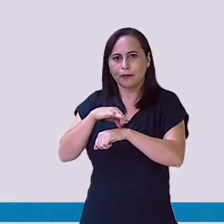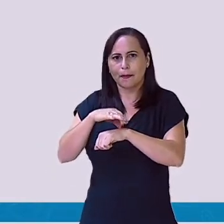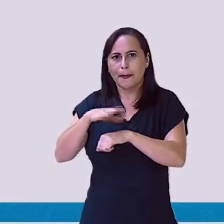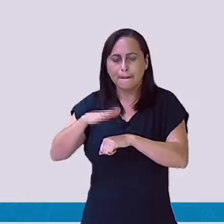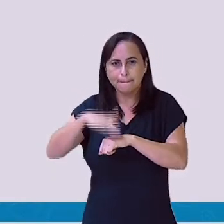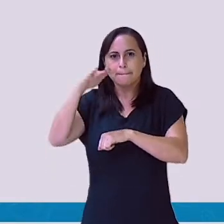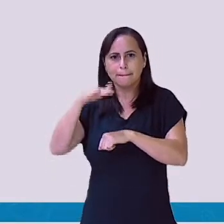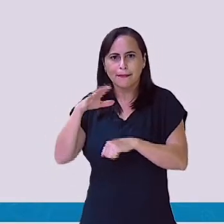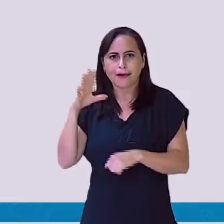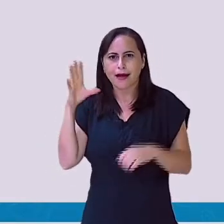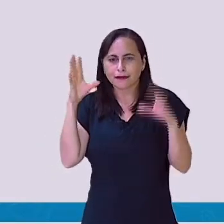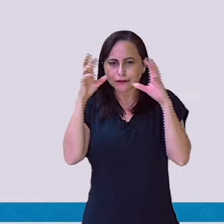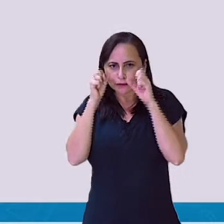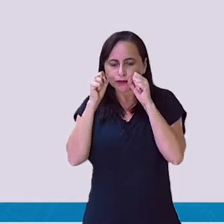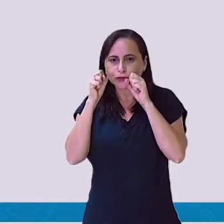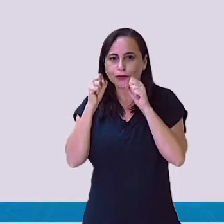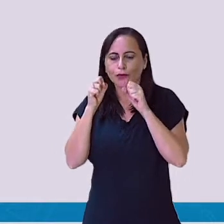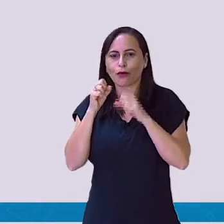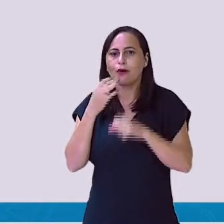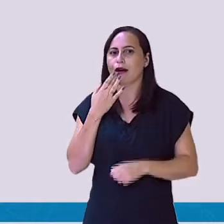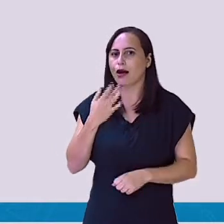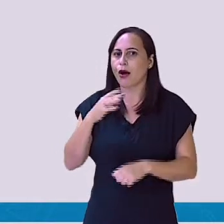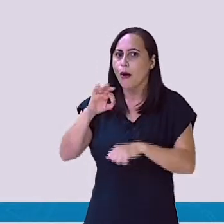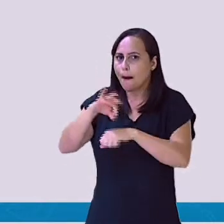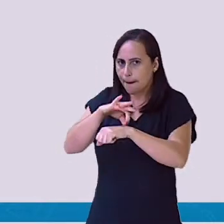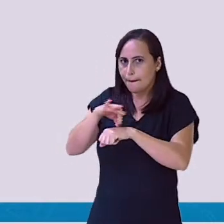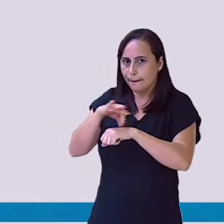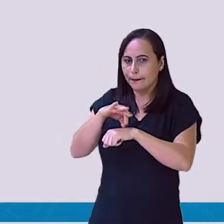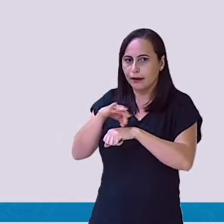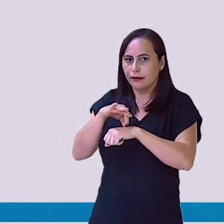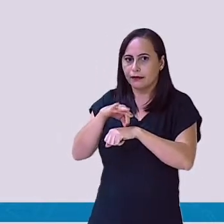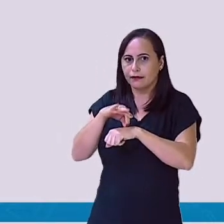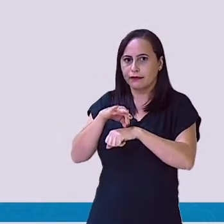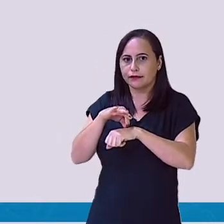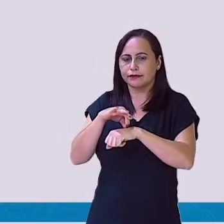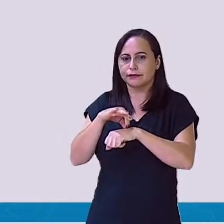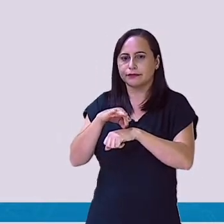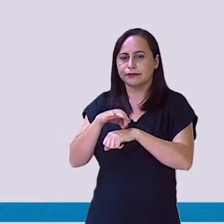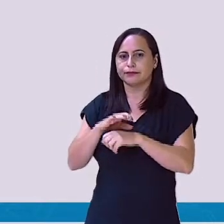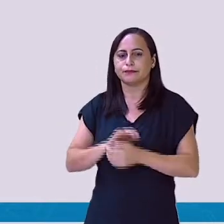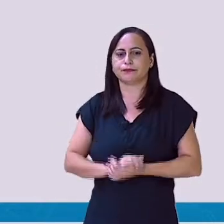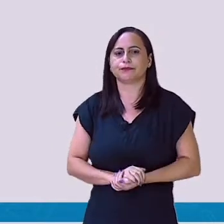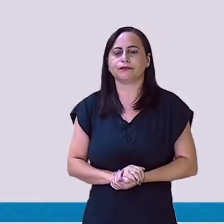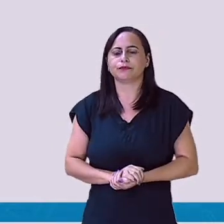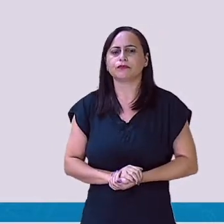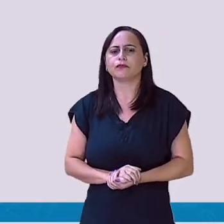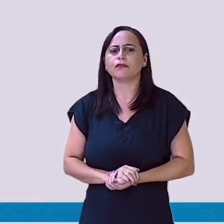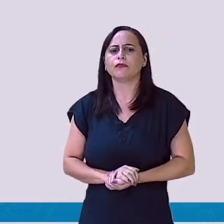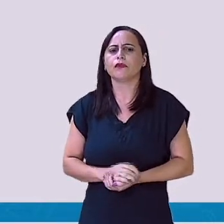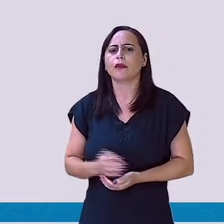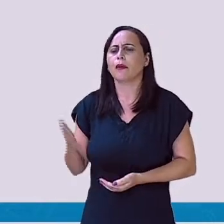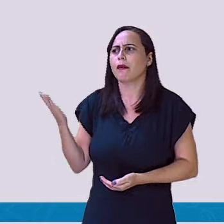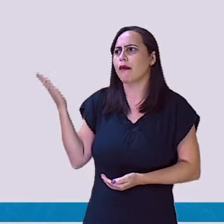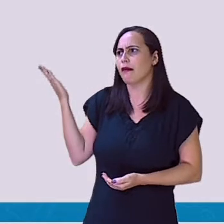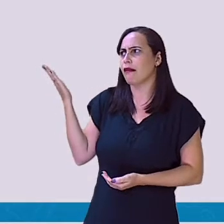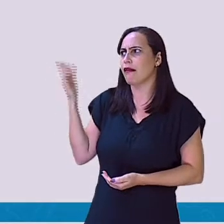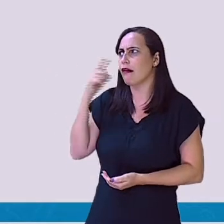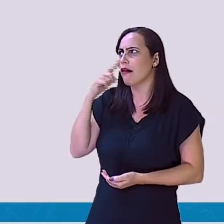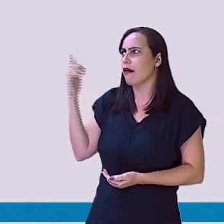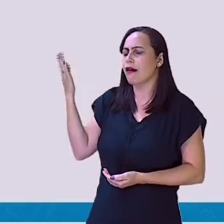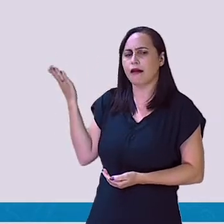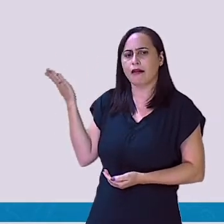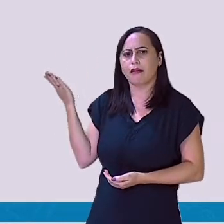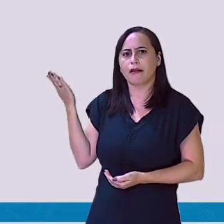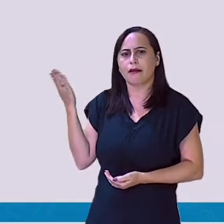No caso ali, a cor é preta. Então, o preto está mais escuro. Que sentido tem essa palavra